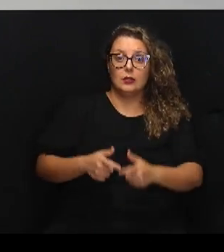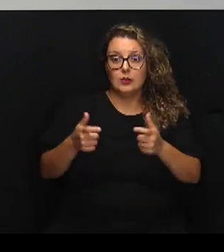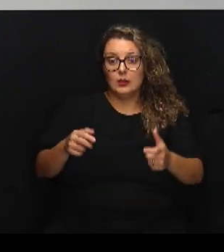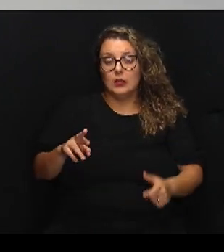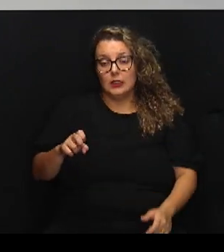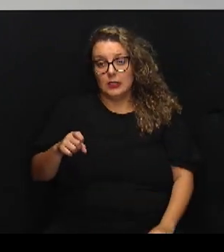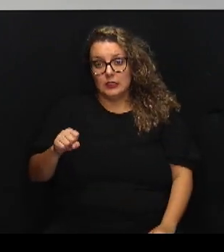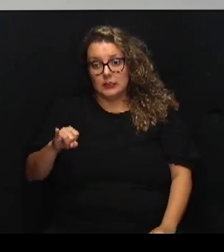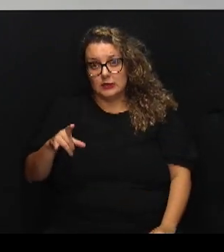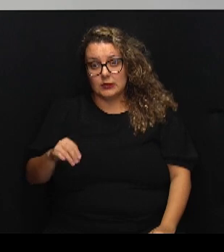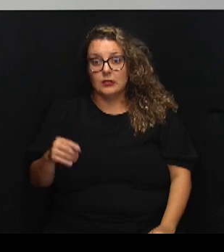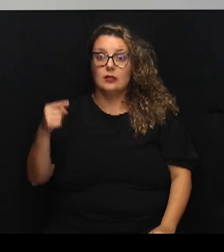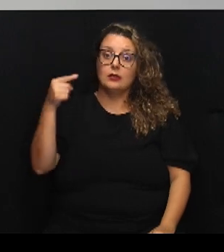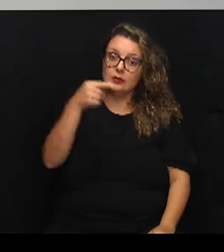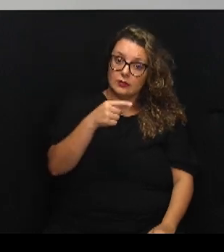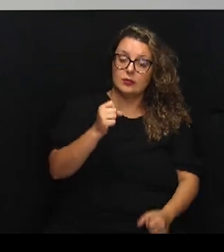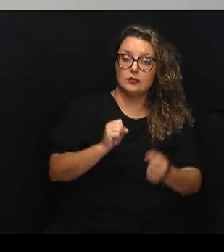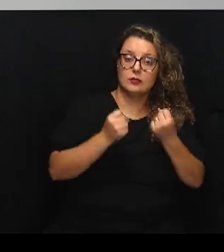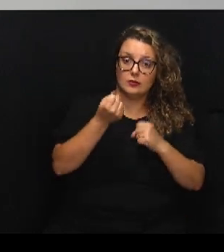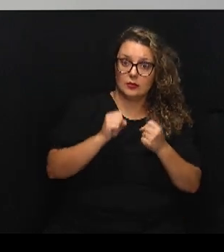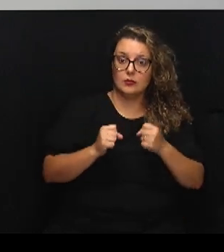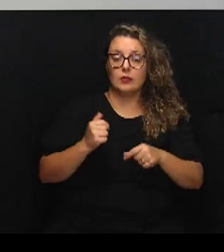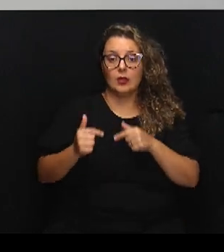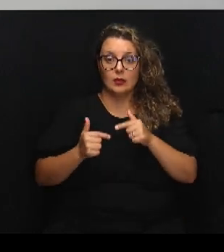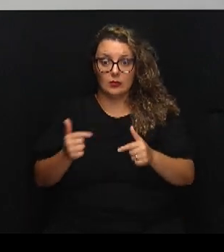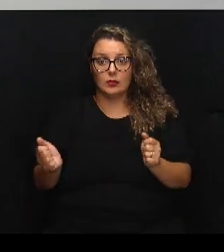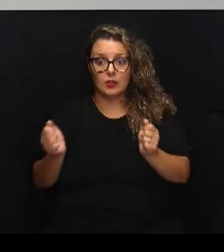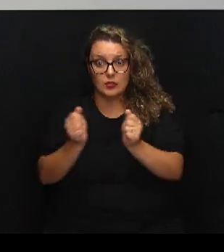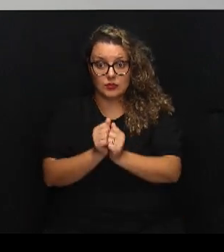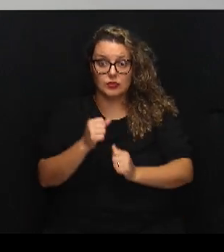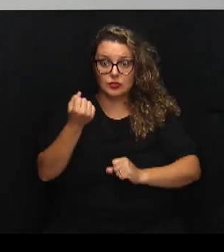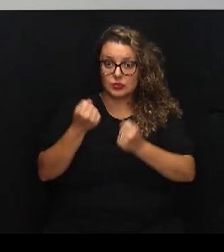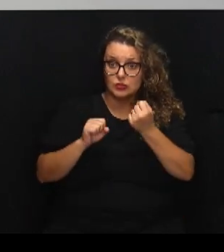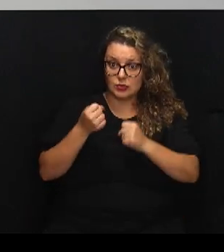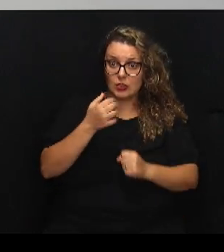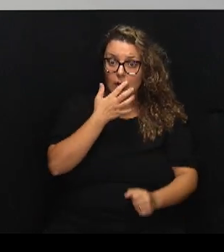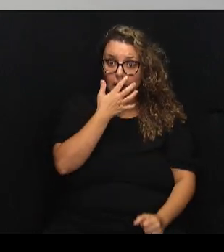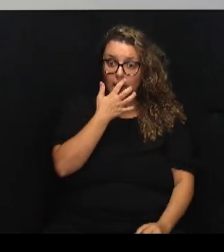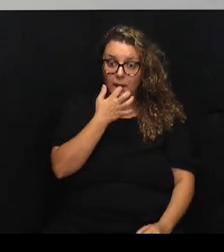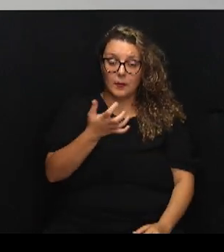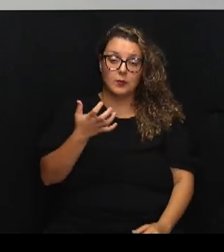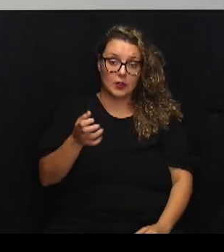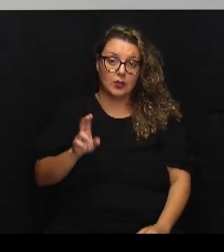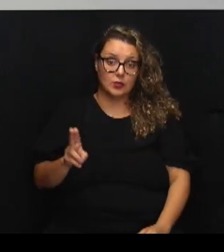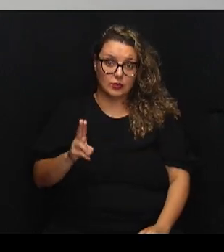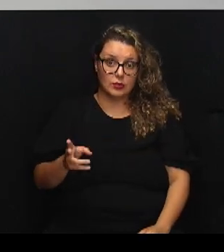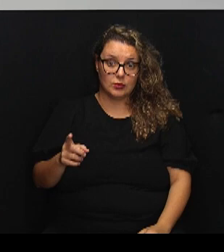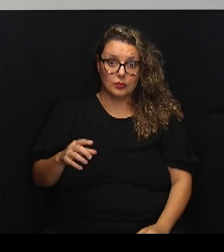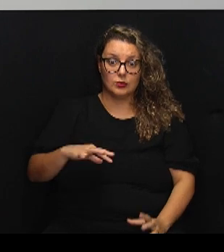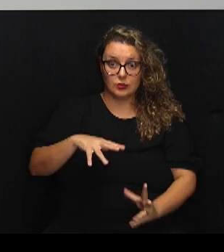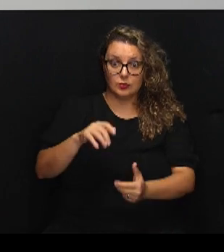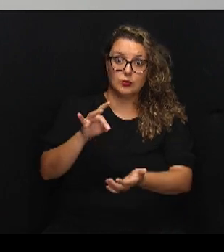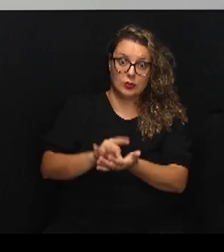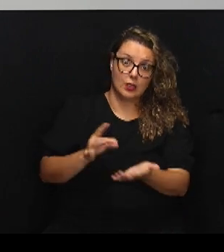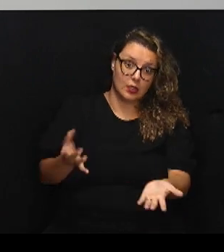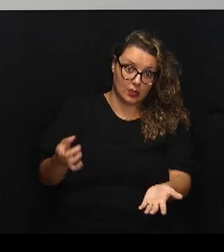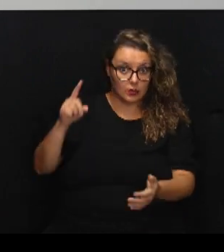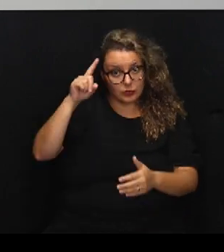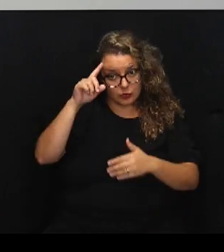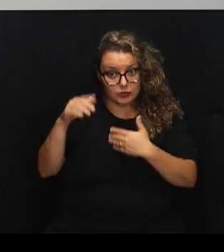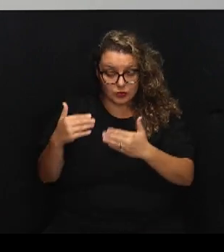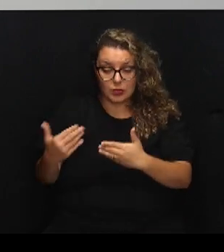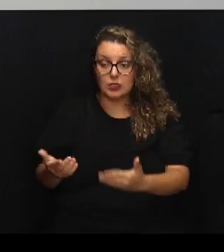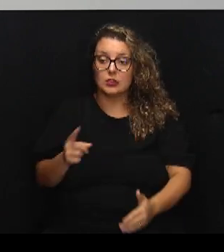né? Isso gera um volume muito grande de resíduo. Então a gente vai lá nas indústrias, né? A gente está trabalhando muito perto das indústrias, porque a gente quer aplicações do